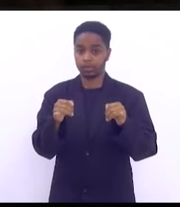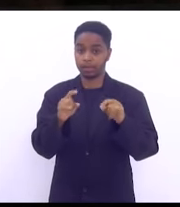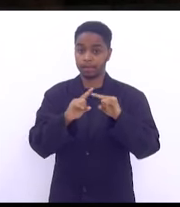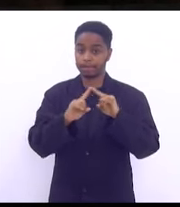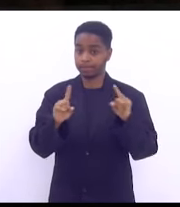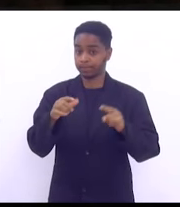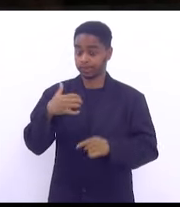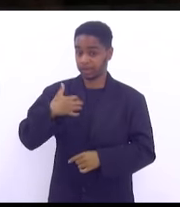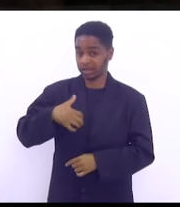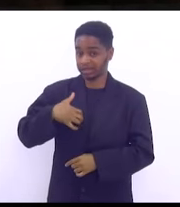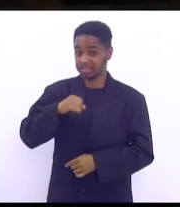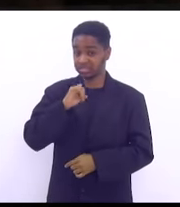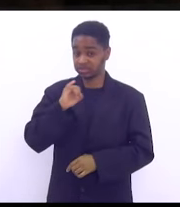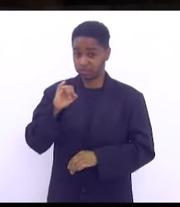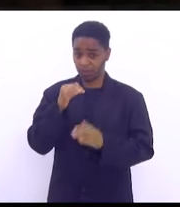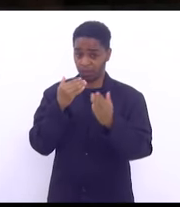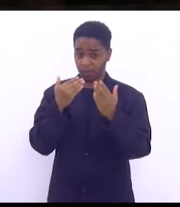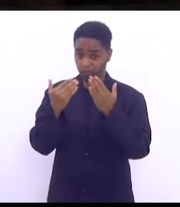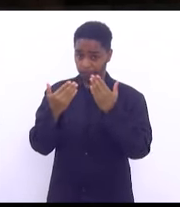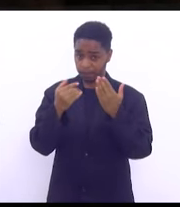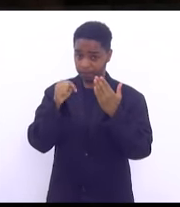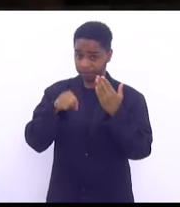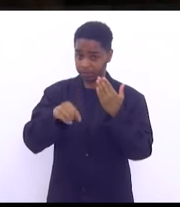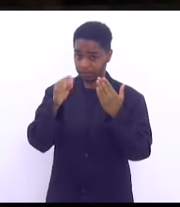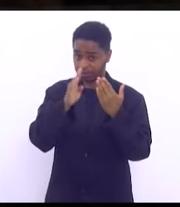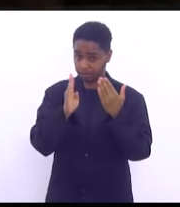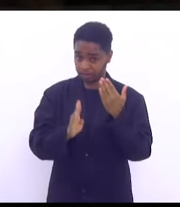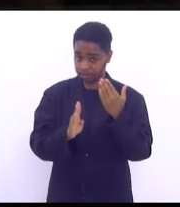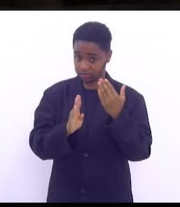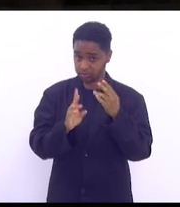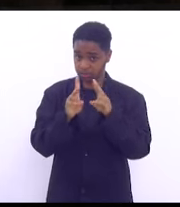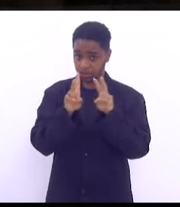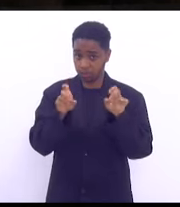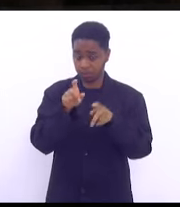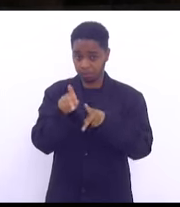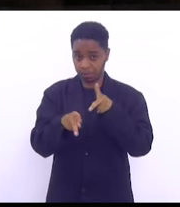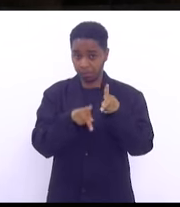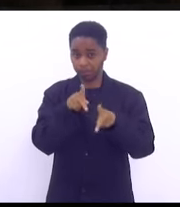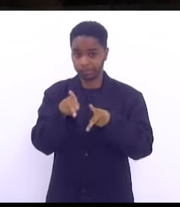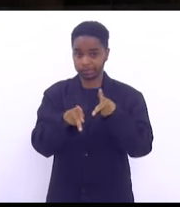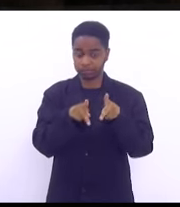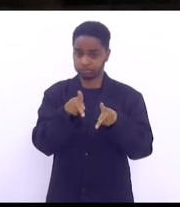se comparar com o Brasil, em termos de população,